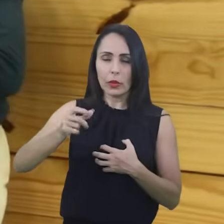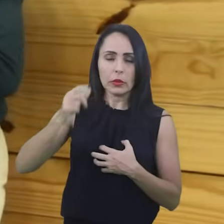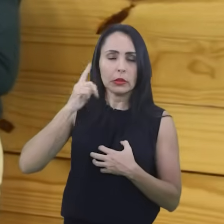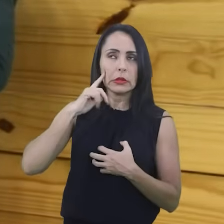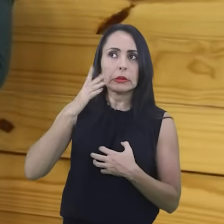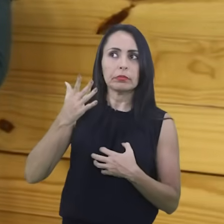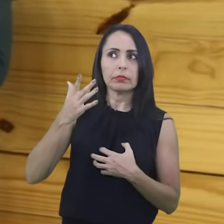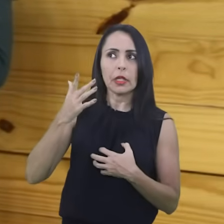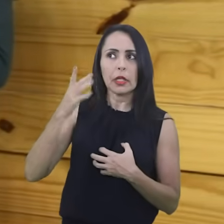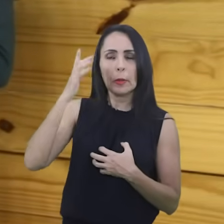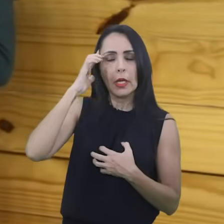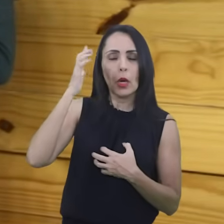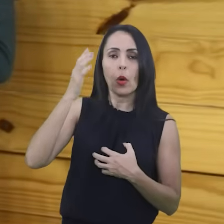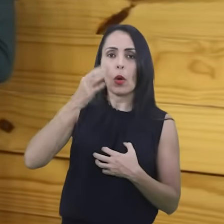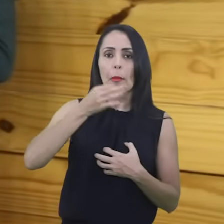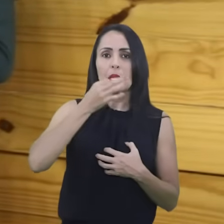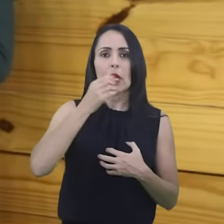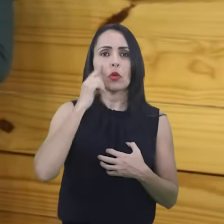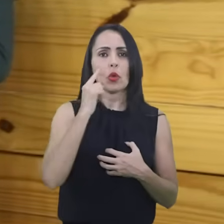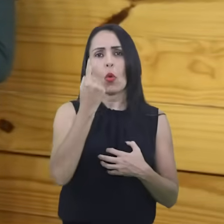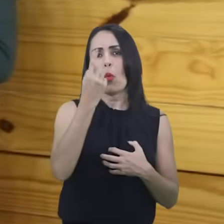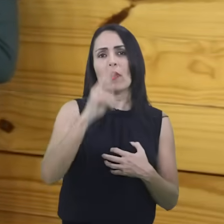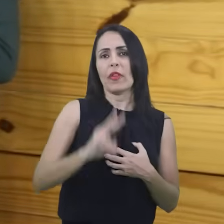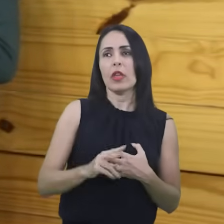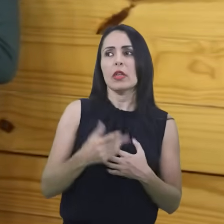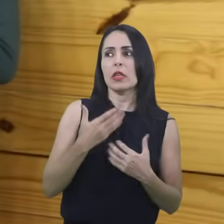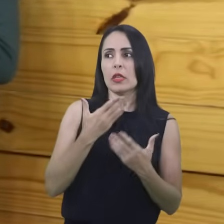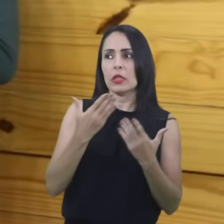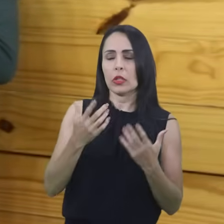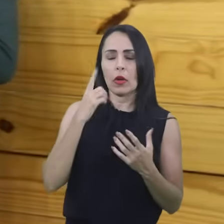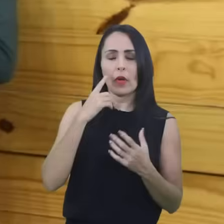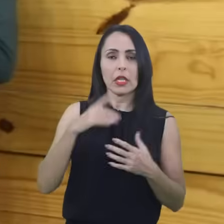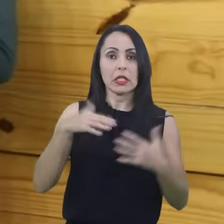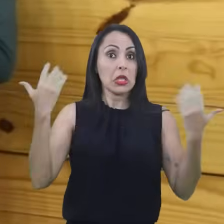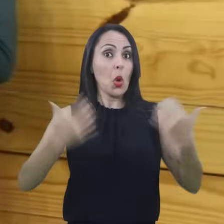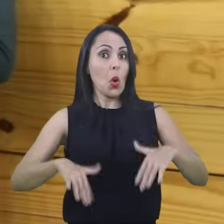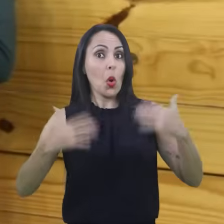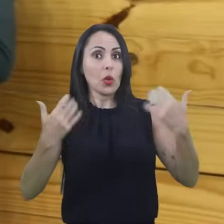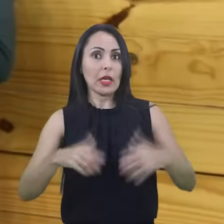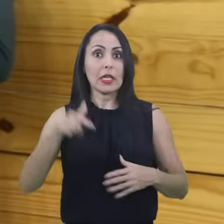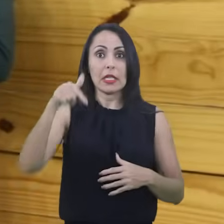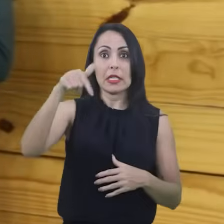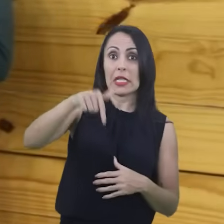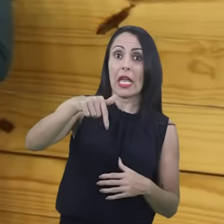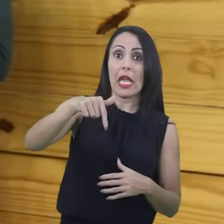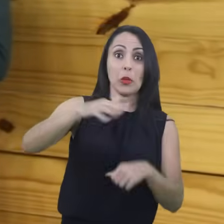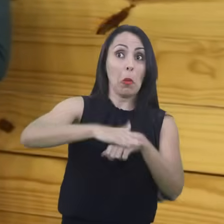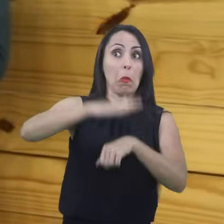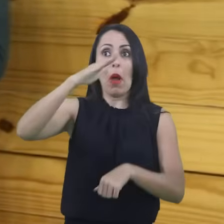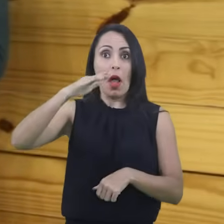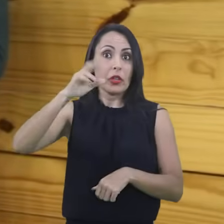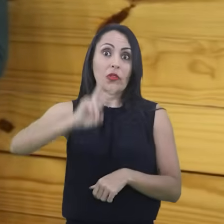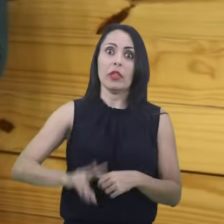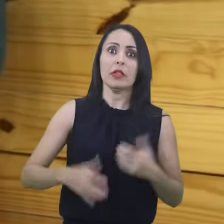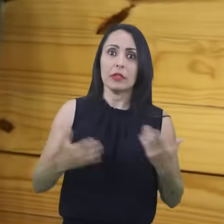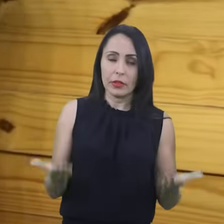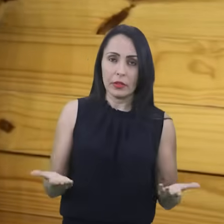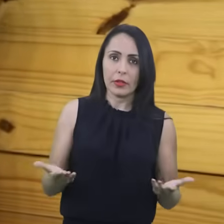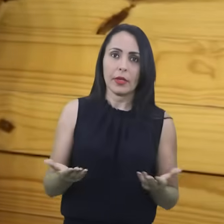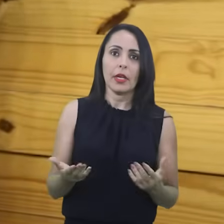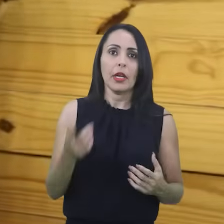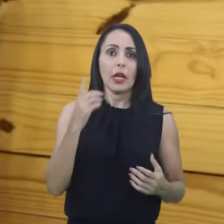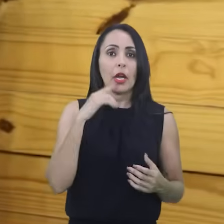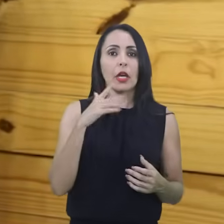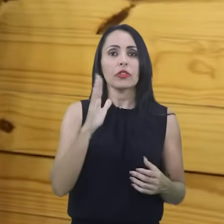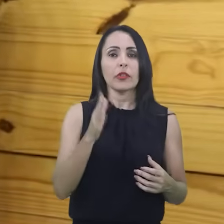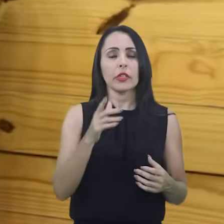pessoas que querem escovar apenas uma vez, há pessoas que exageram na dose, querem 7 ou mais vezes por dia, enfim. Já